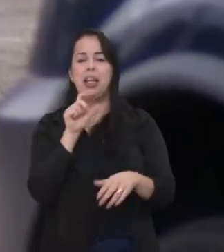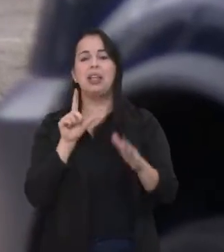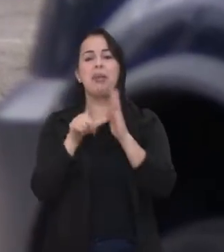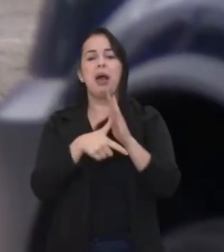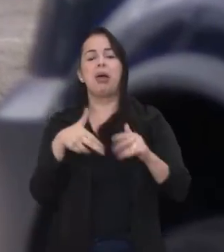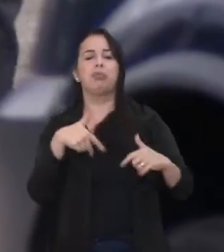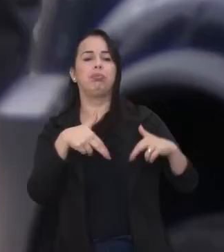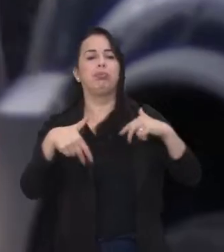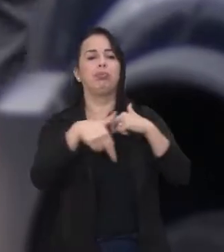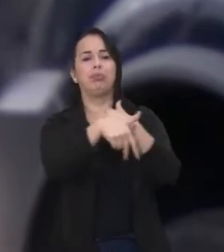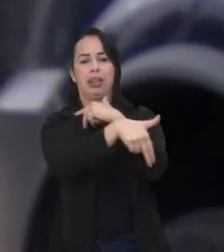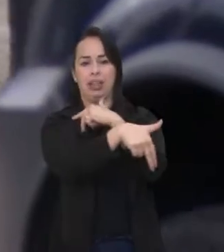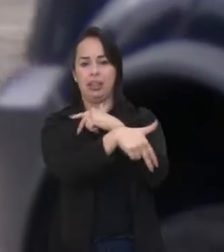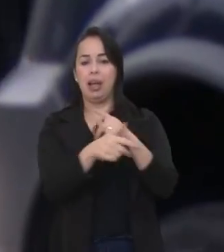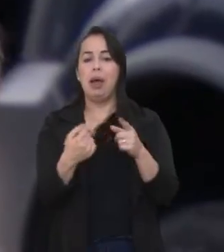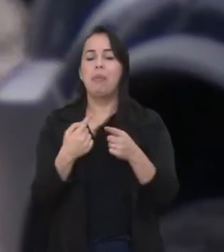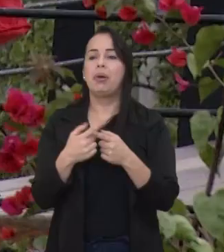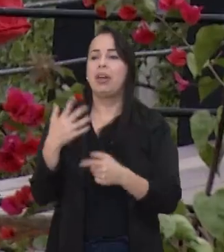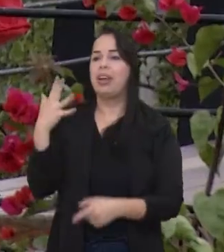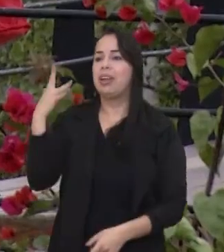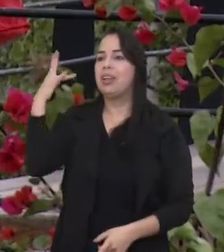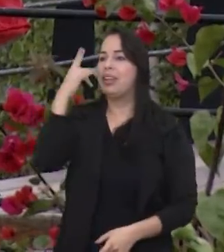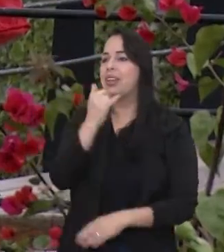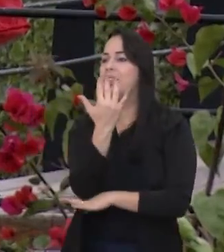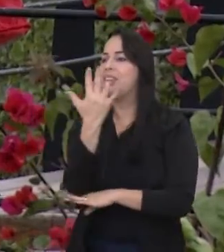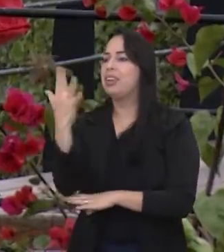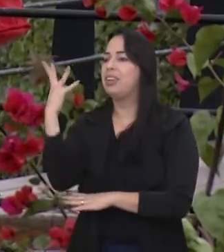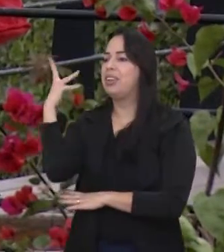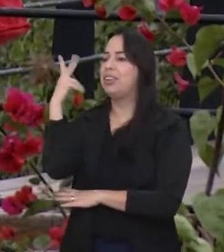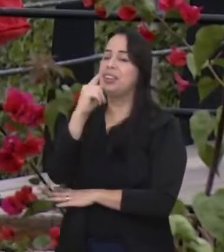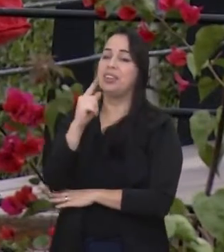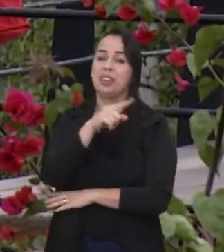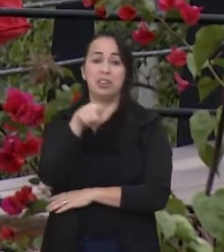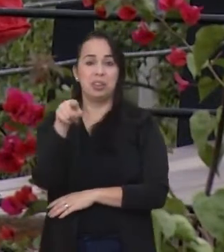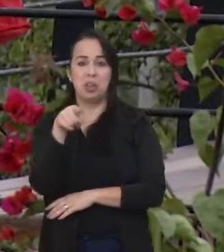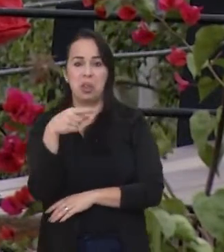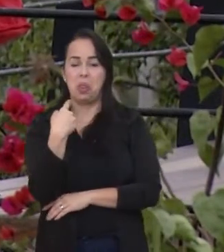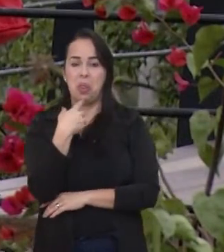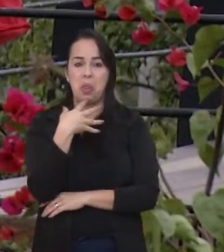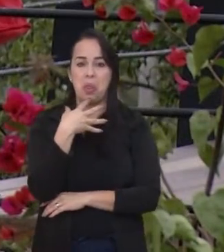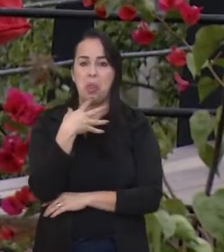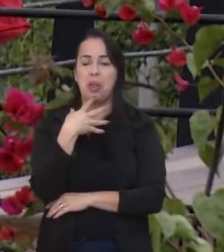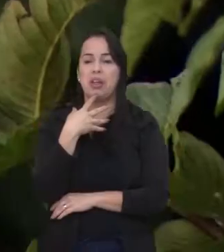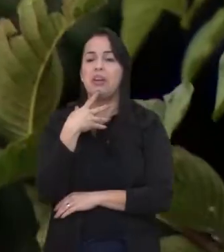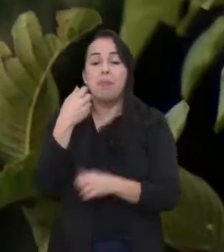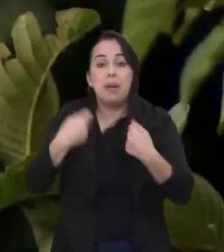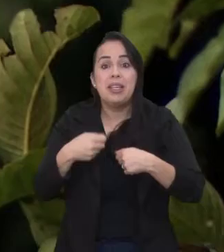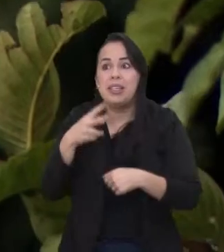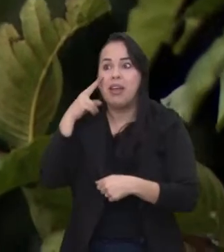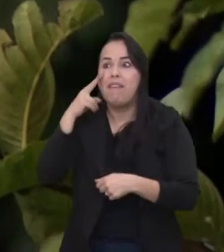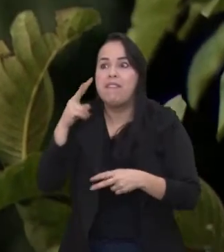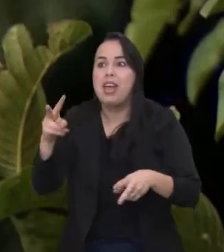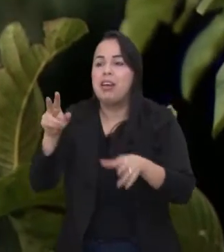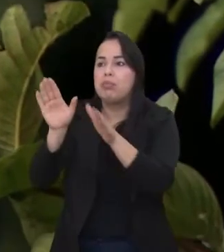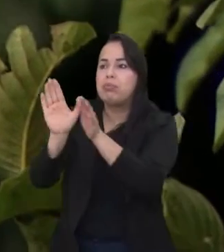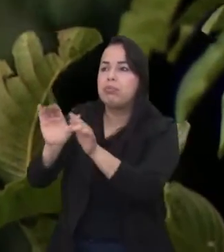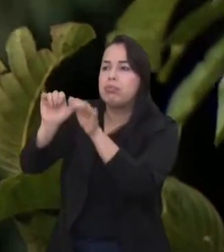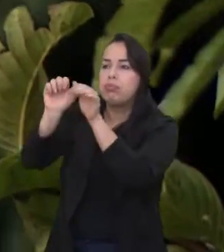continua andando. Porque as belezas naturais são tão grandes que você não consegue ficar sem olhar os